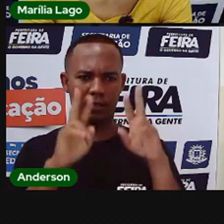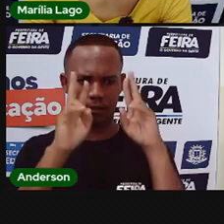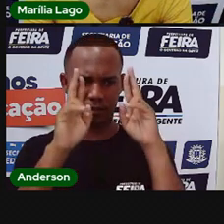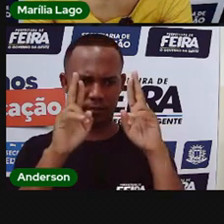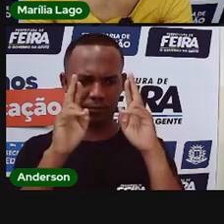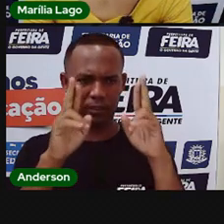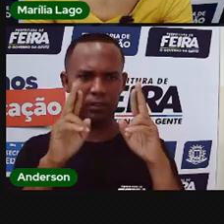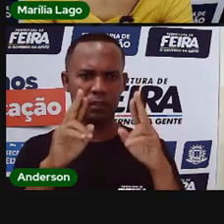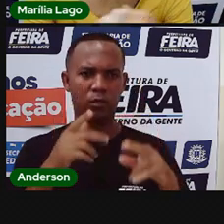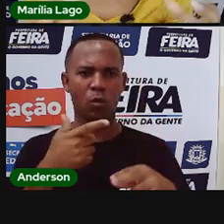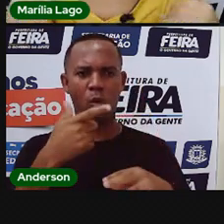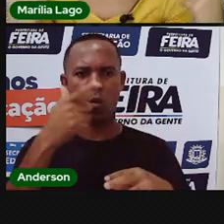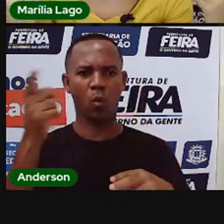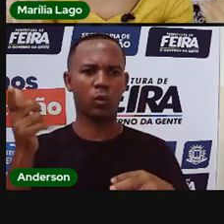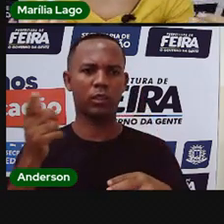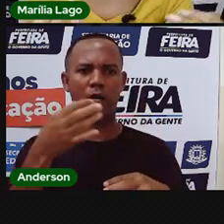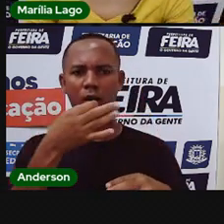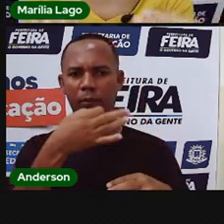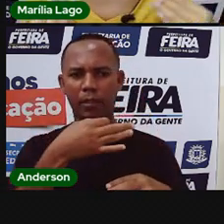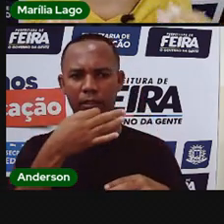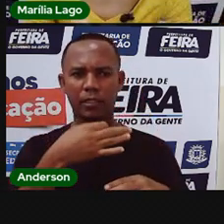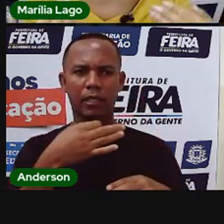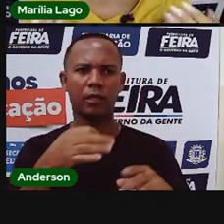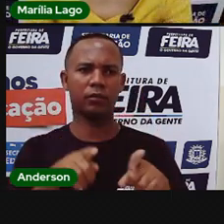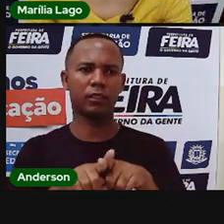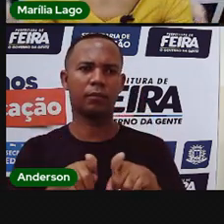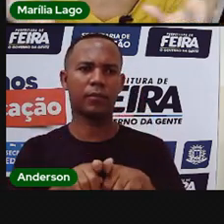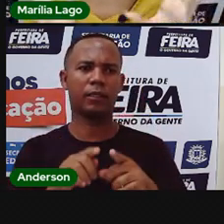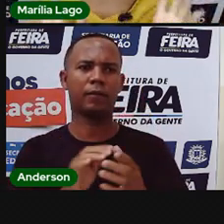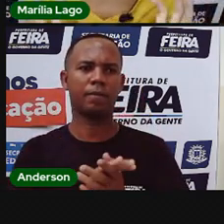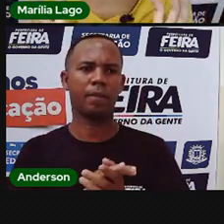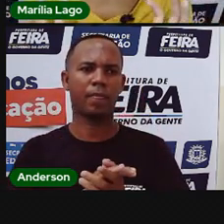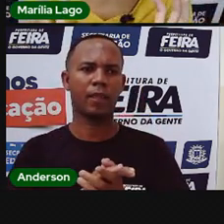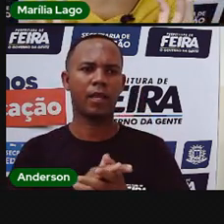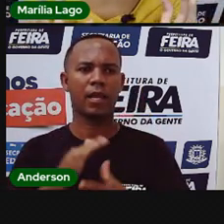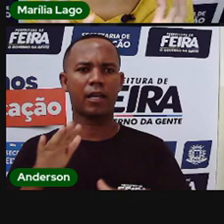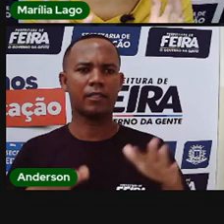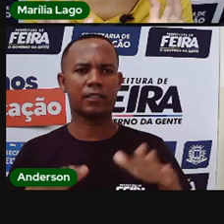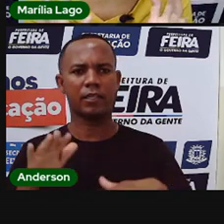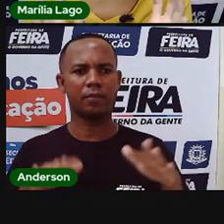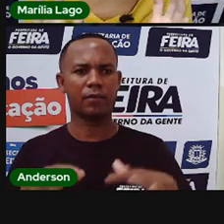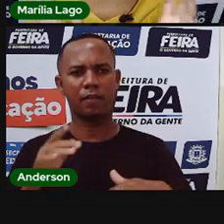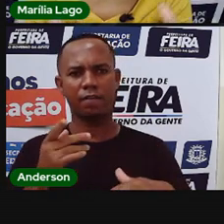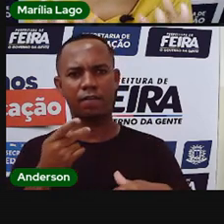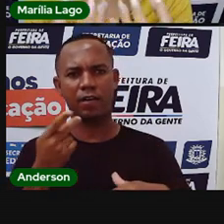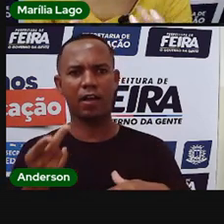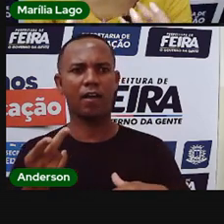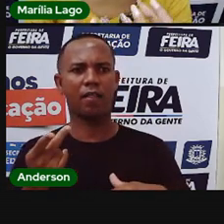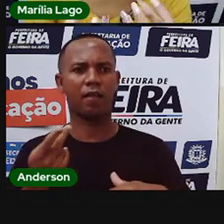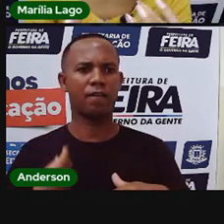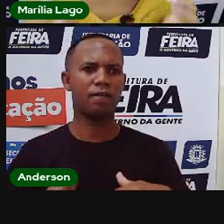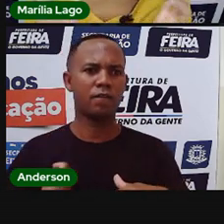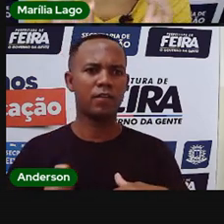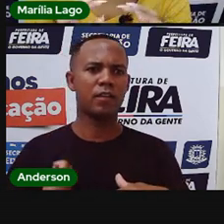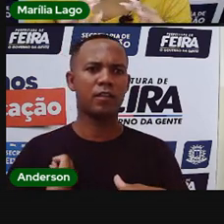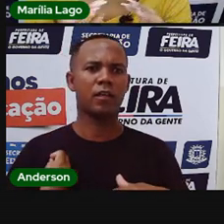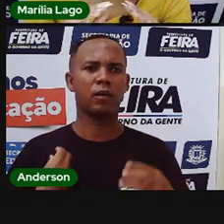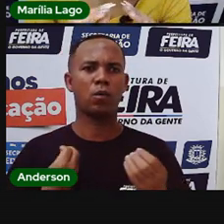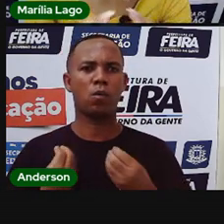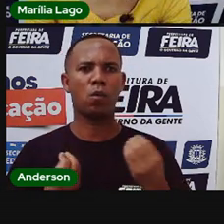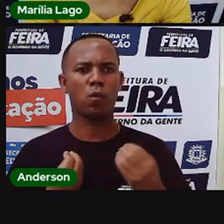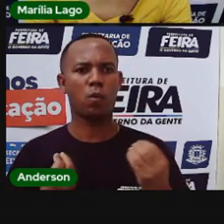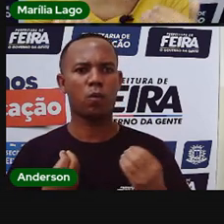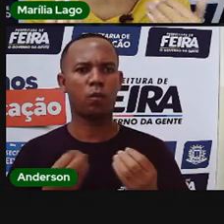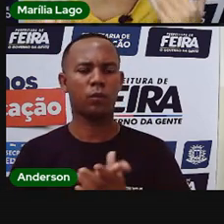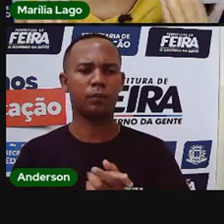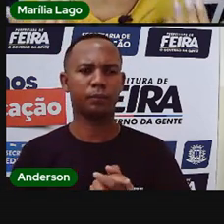opiniões, né? Por mais que quando a gente fale do protagonismo, que estamos no, naquele local em que nos põe